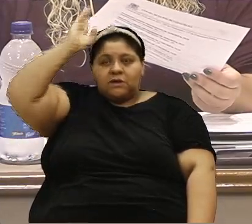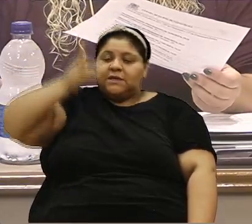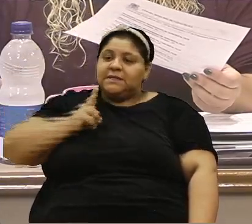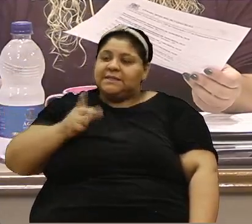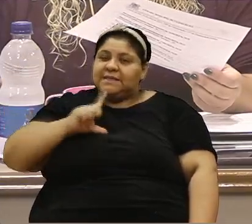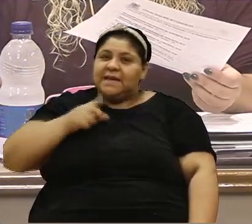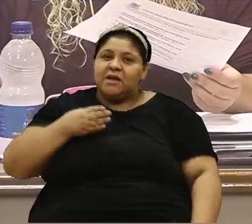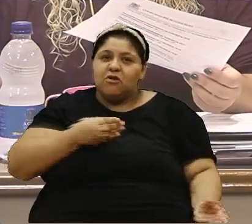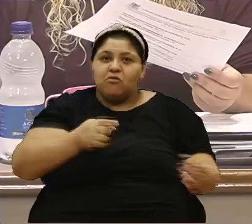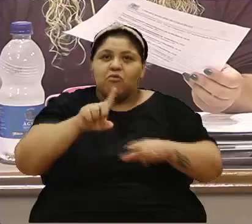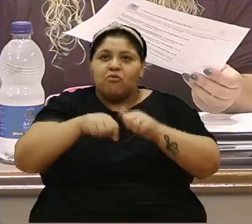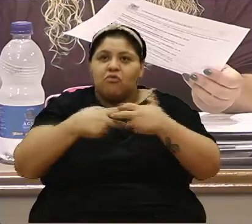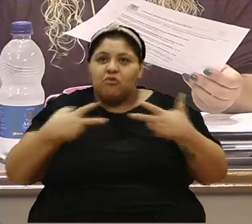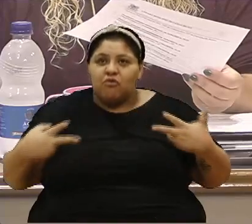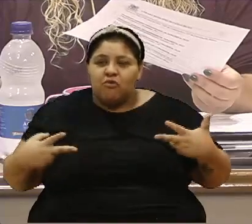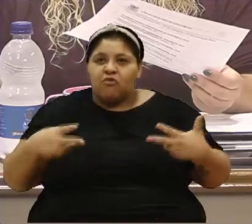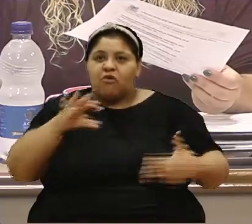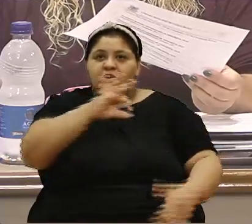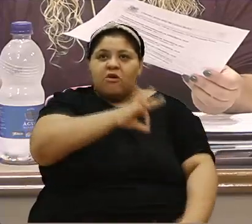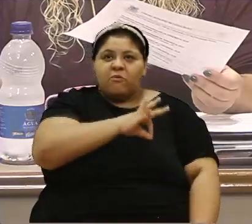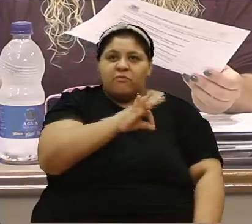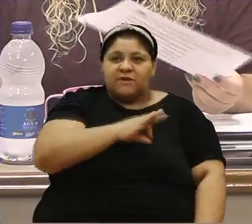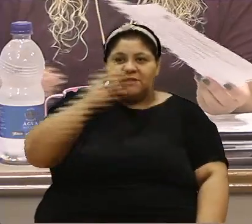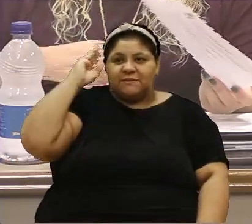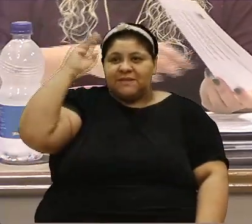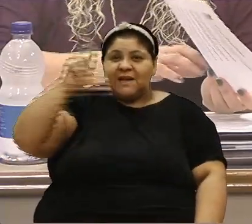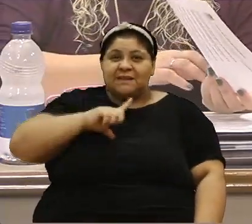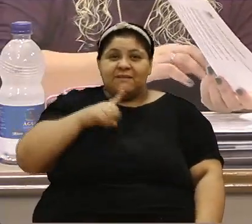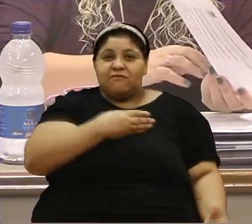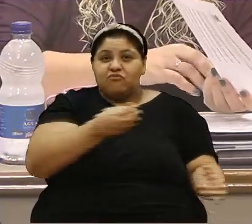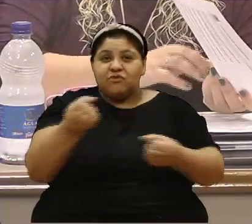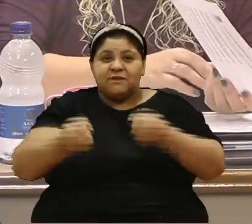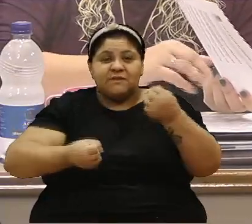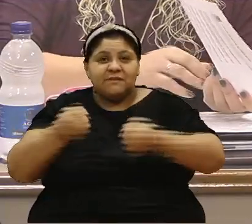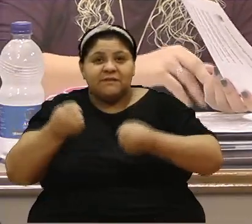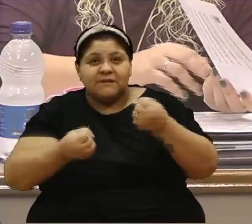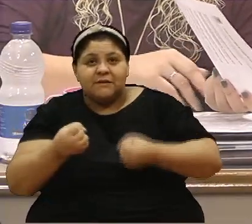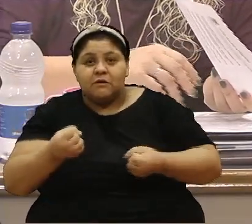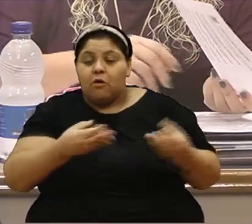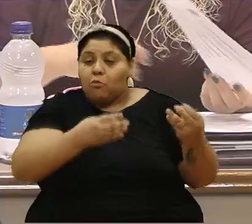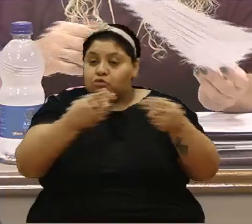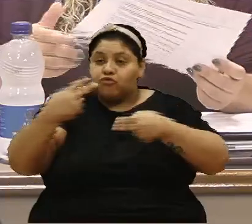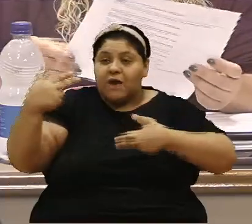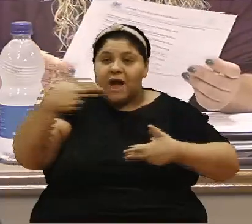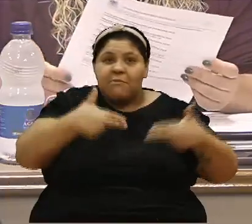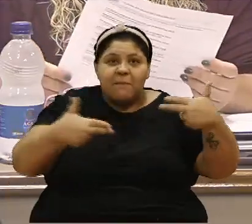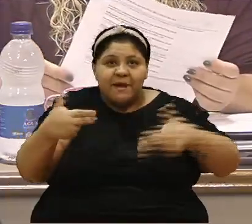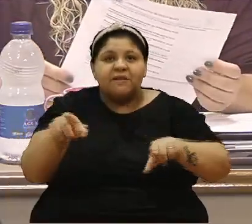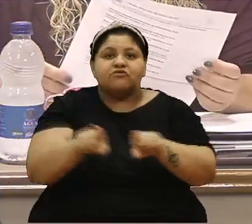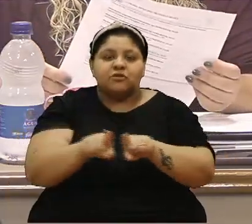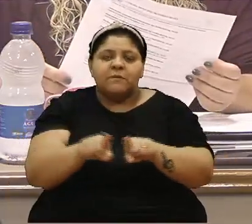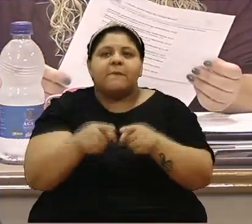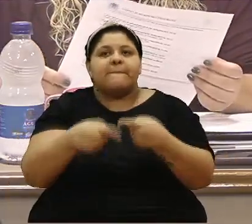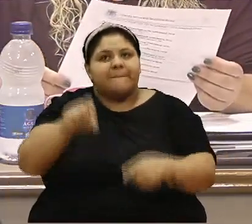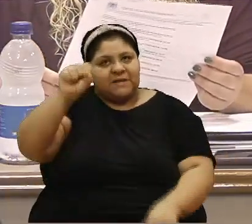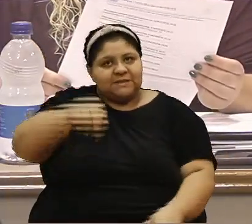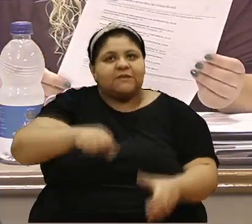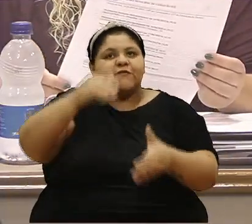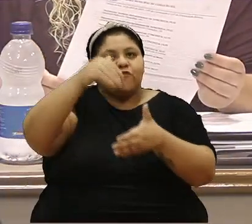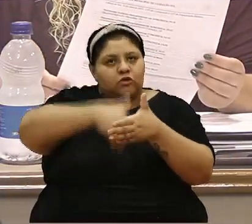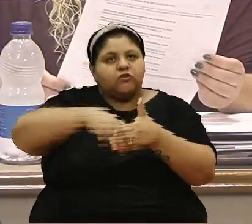a Polícia Militar nunca teve tantas viaturas, nunca teve tanto armamento, mas sim, voto